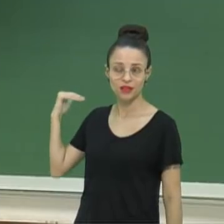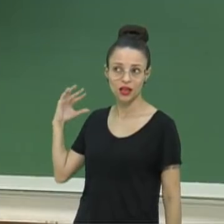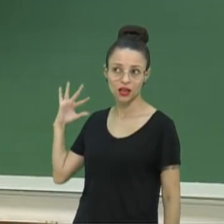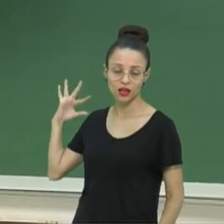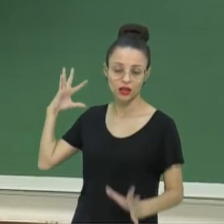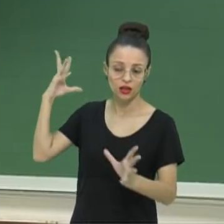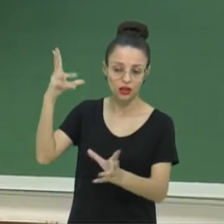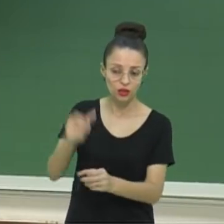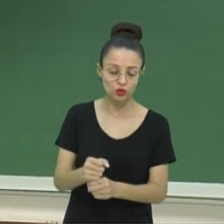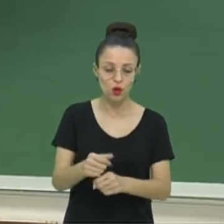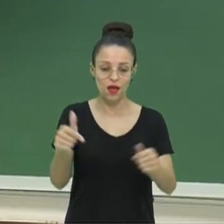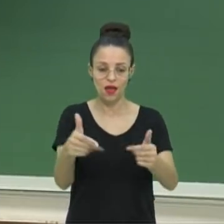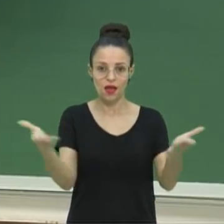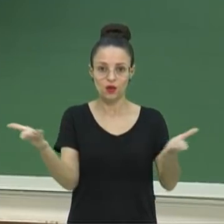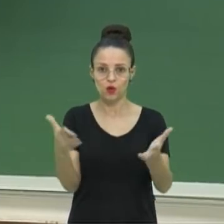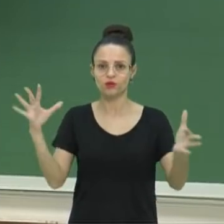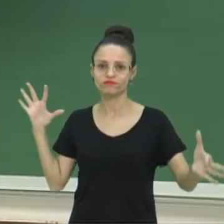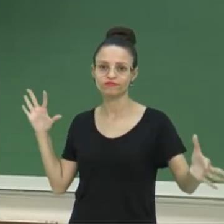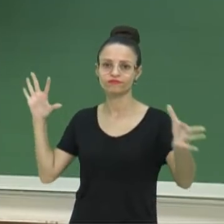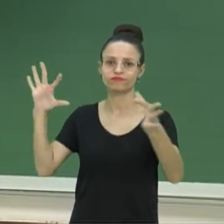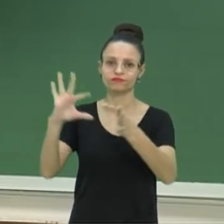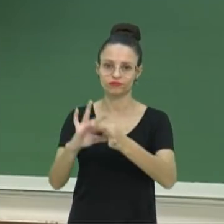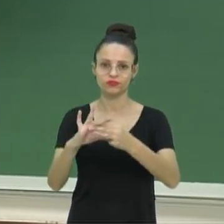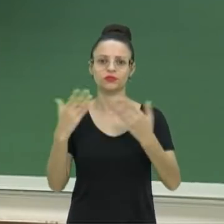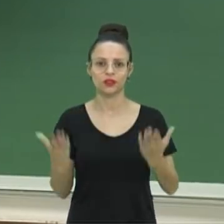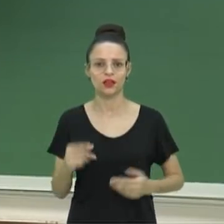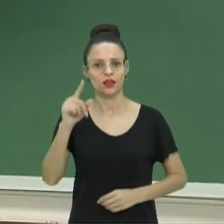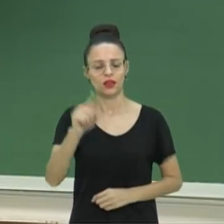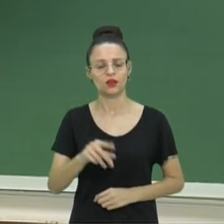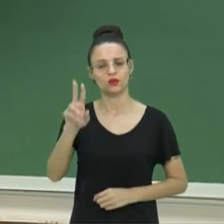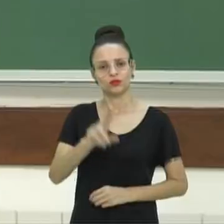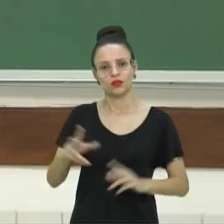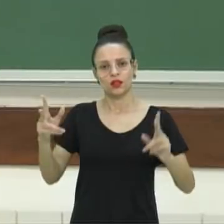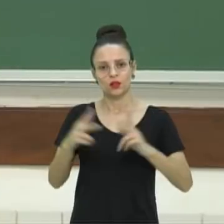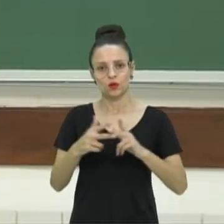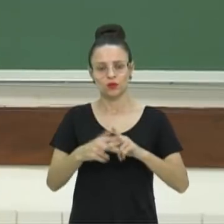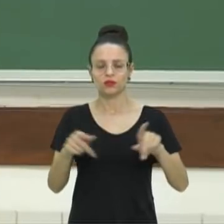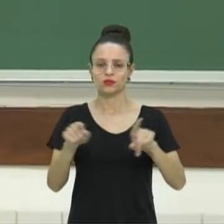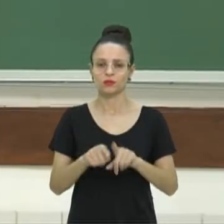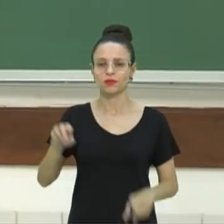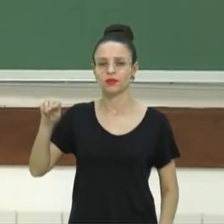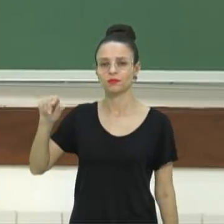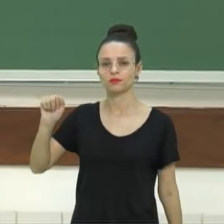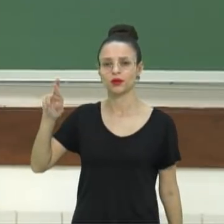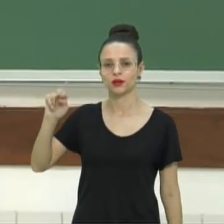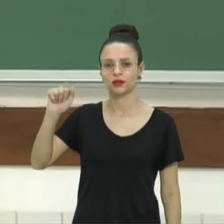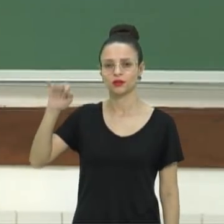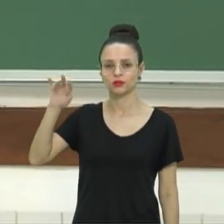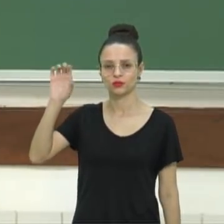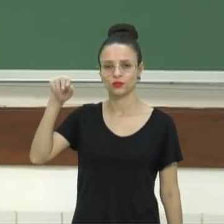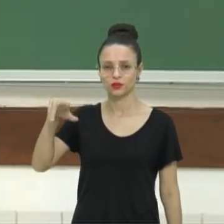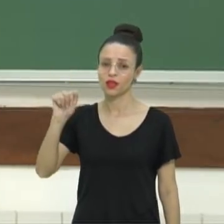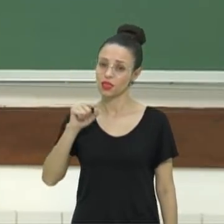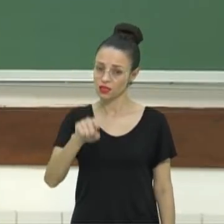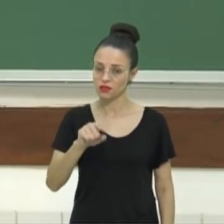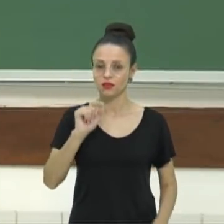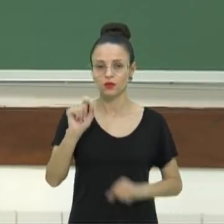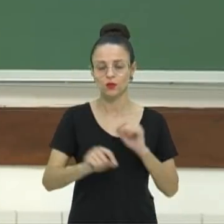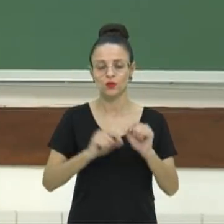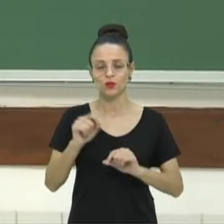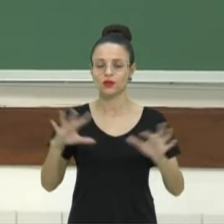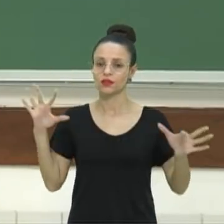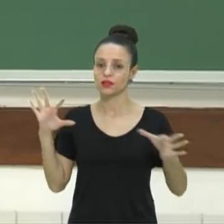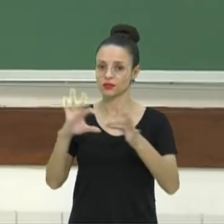passado e presente das lutas, né? Então foi utilizado as lutas e também a maratona foi utilizada nessa situação, né? Fazer o